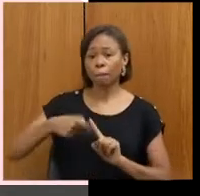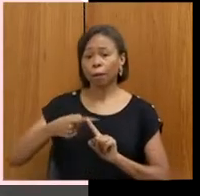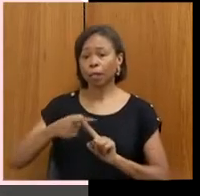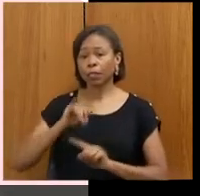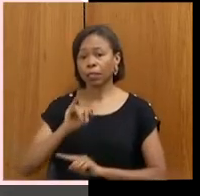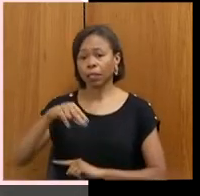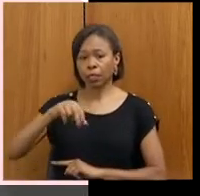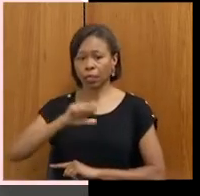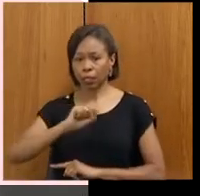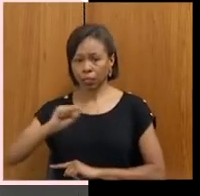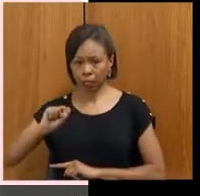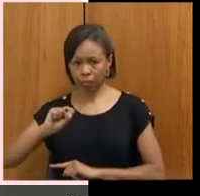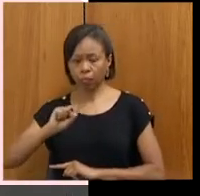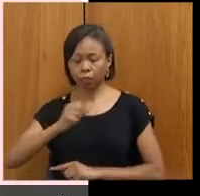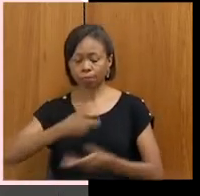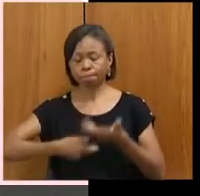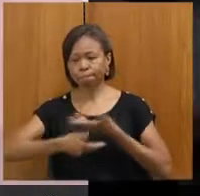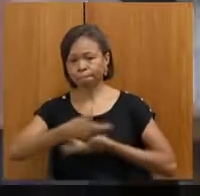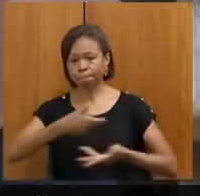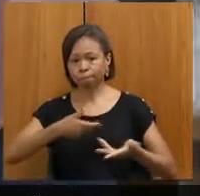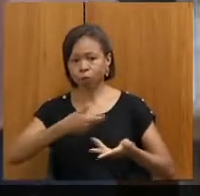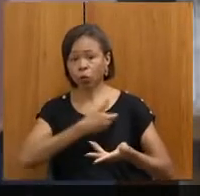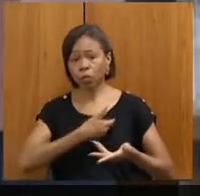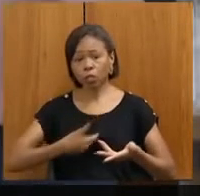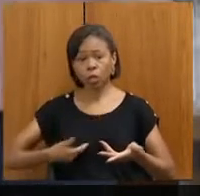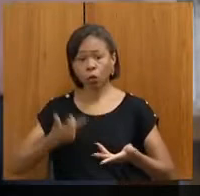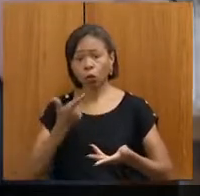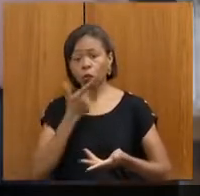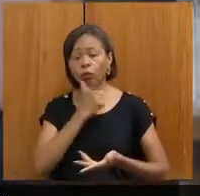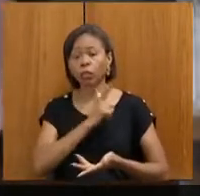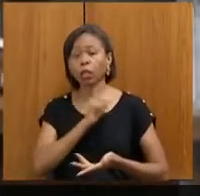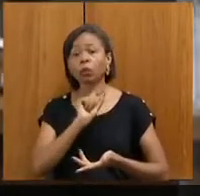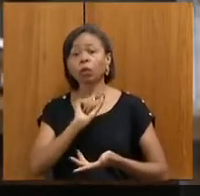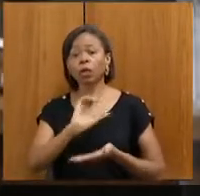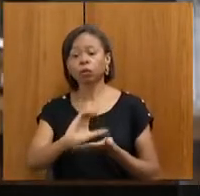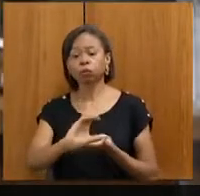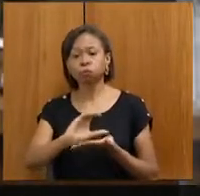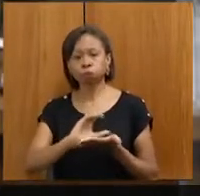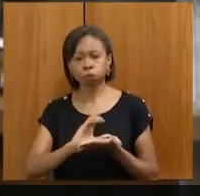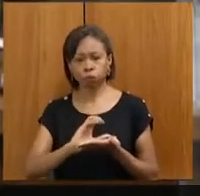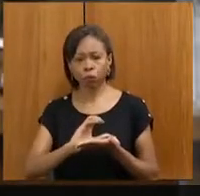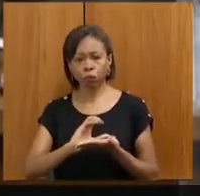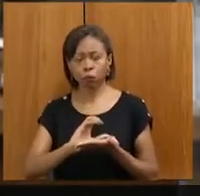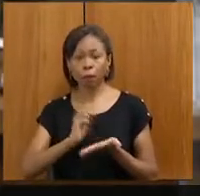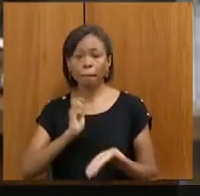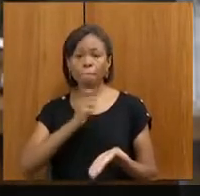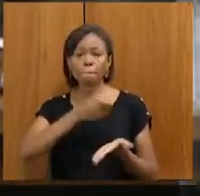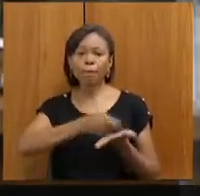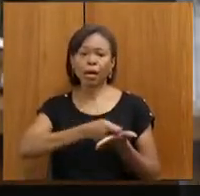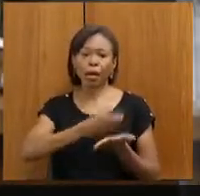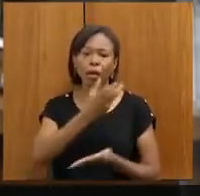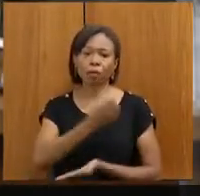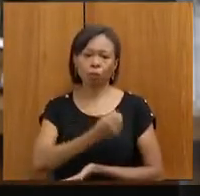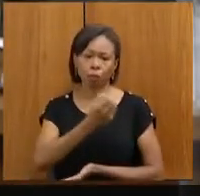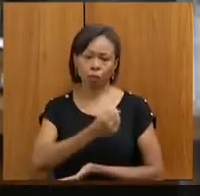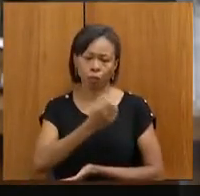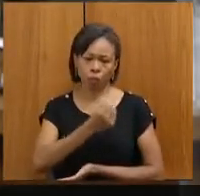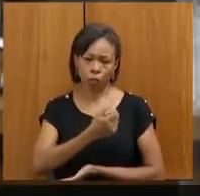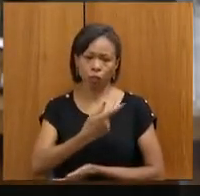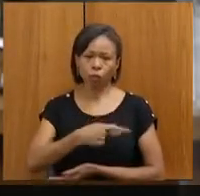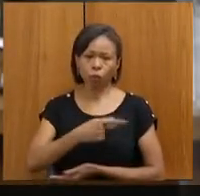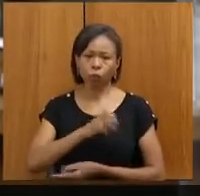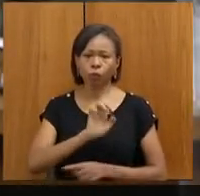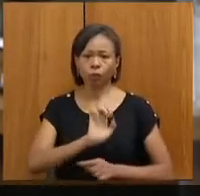estado é reveste uma curva negativa e consegue apurar os valores que ajudam no pagamento das pensões do Estado